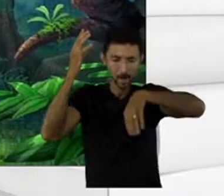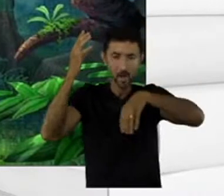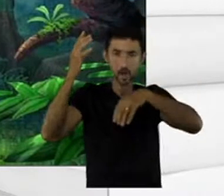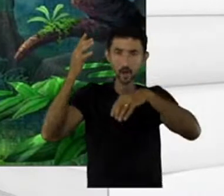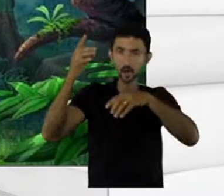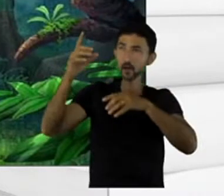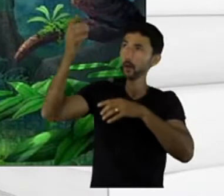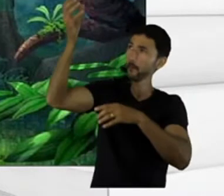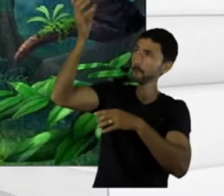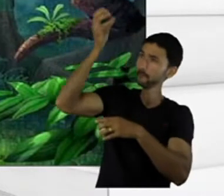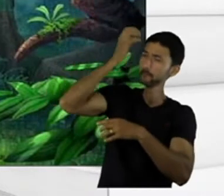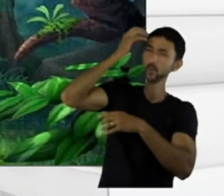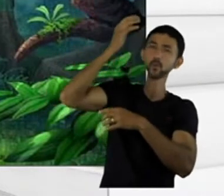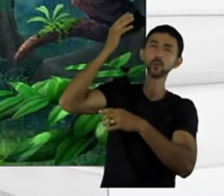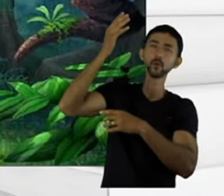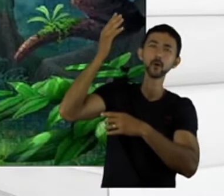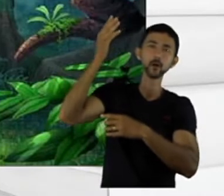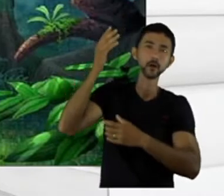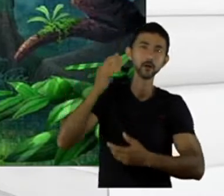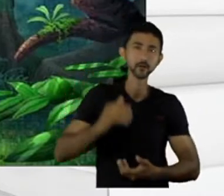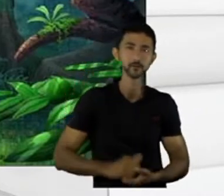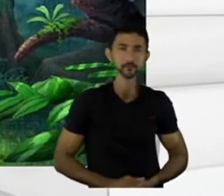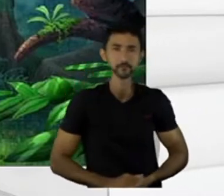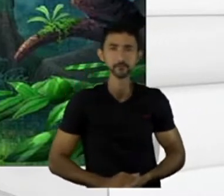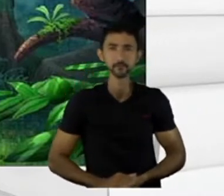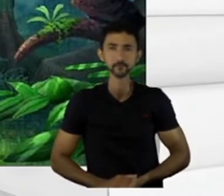acerta em cheio no seu alvo.